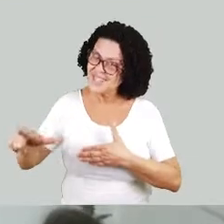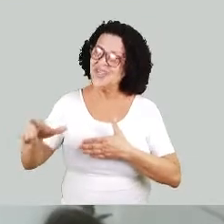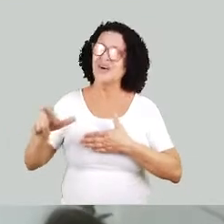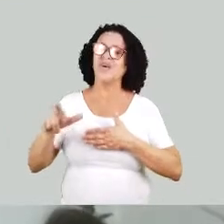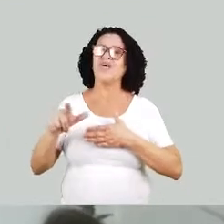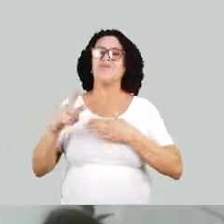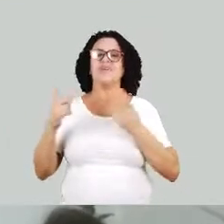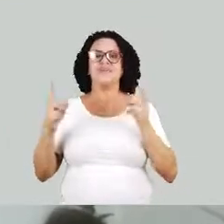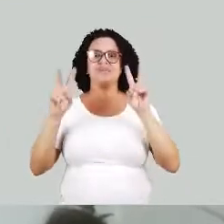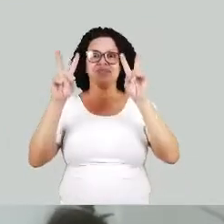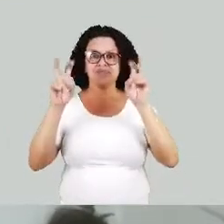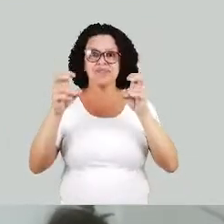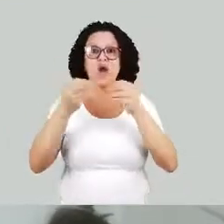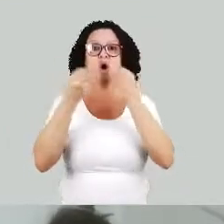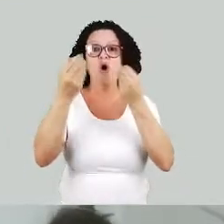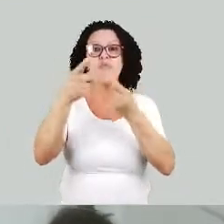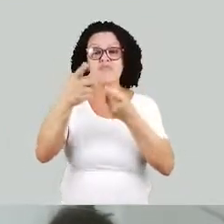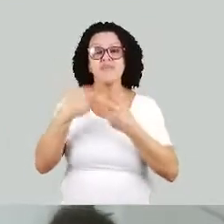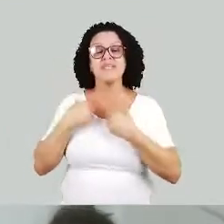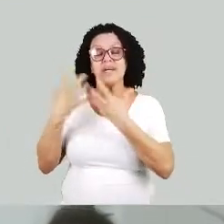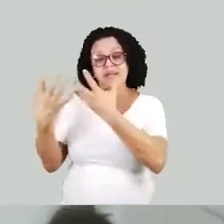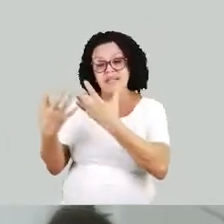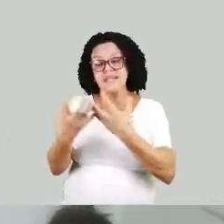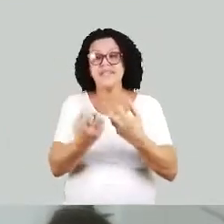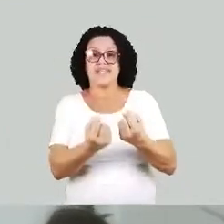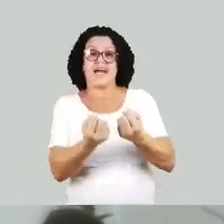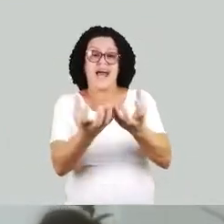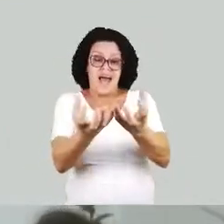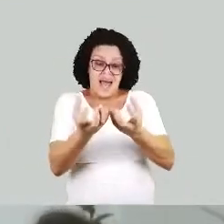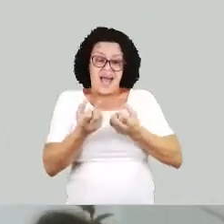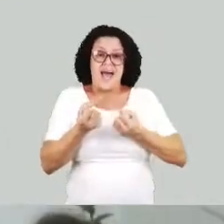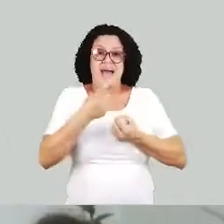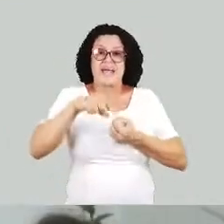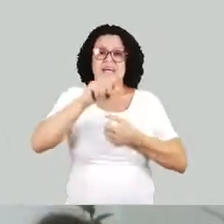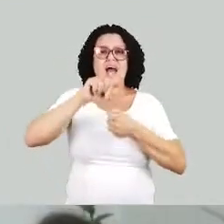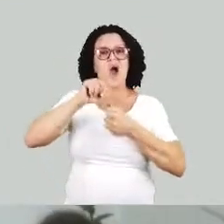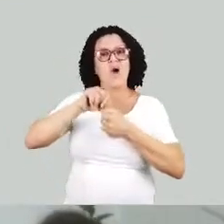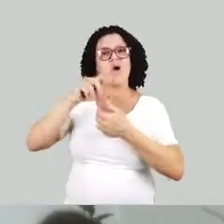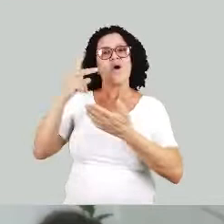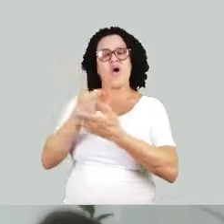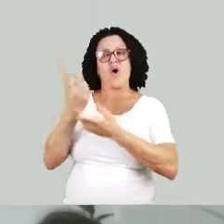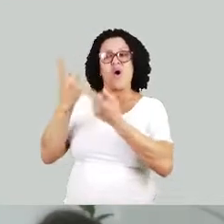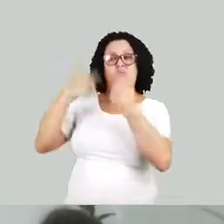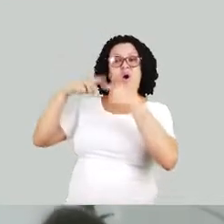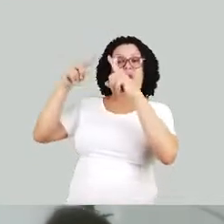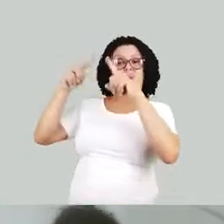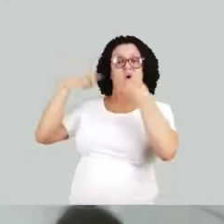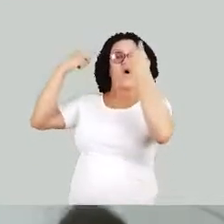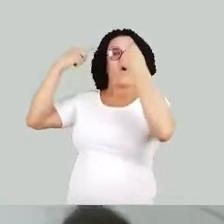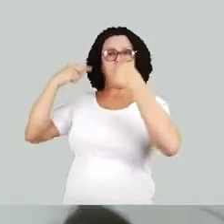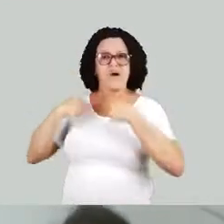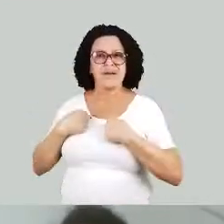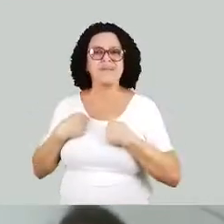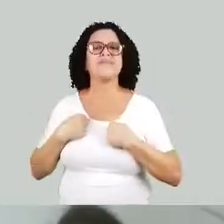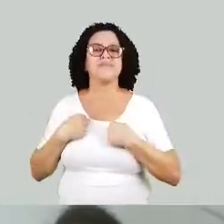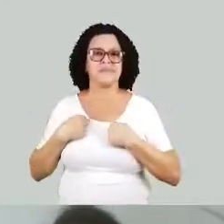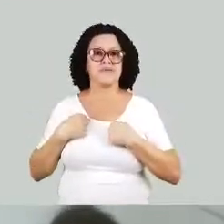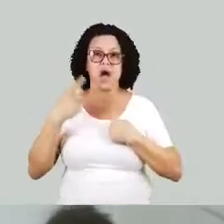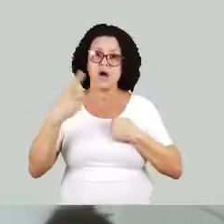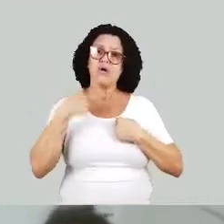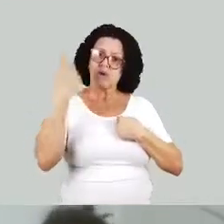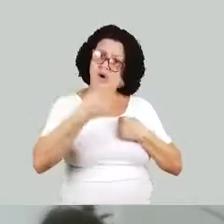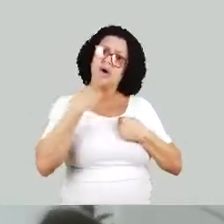sobre a questão de como a gente recepciona aquilo que foi feito contra nós, né? Nós todos